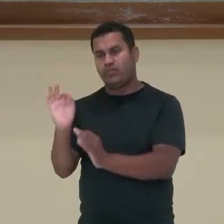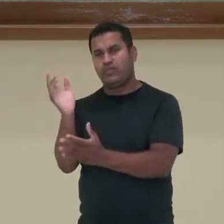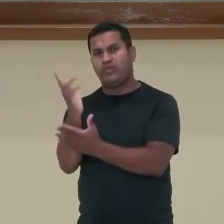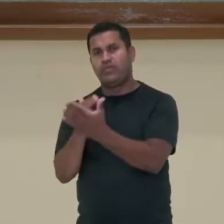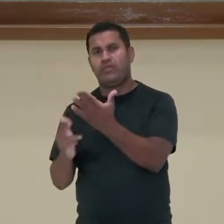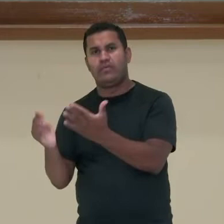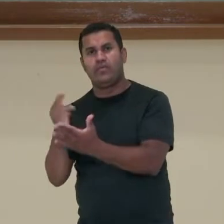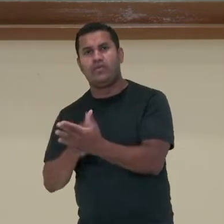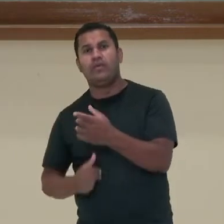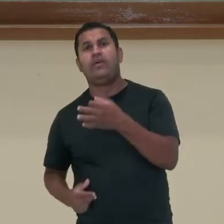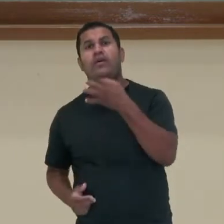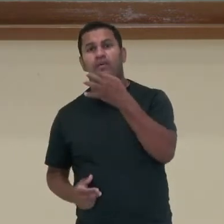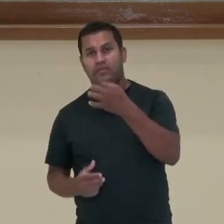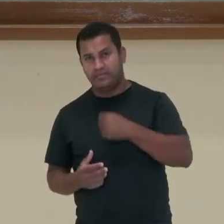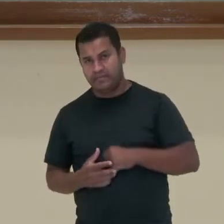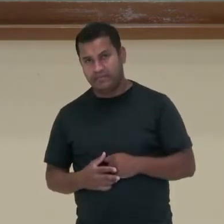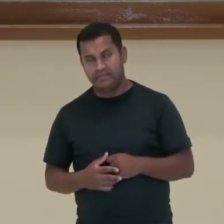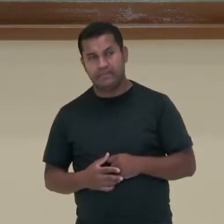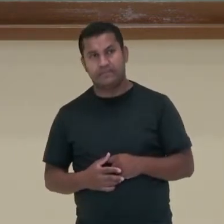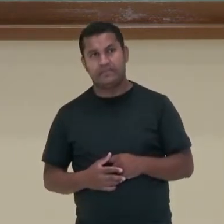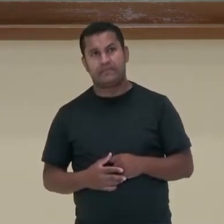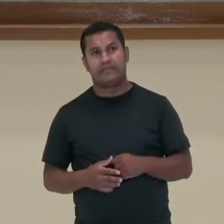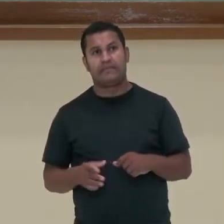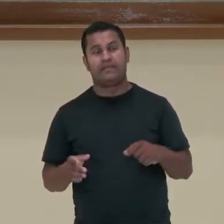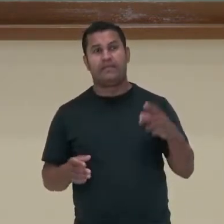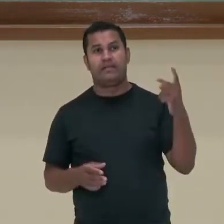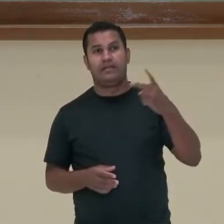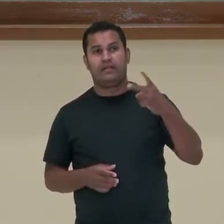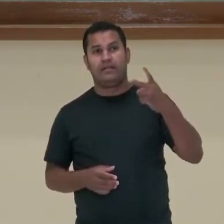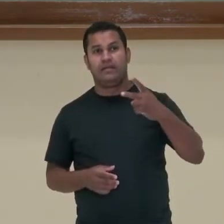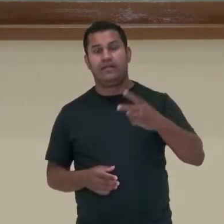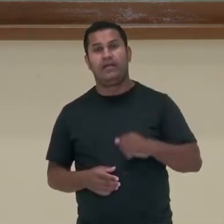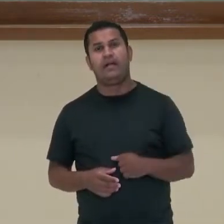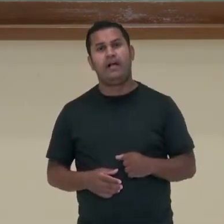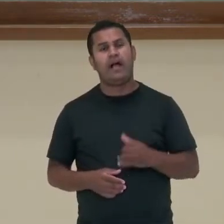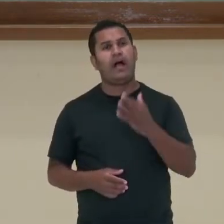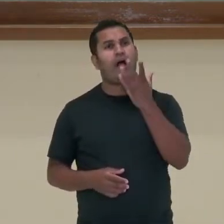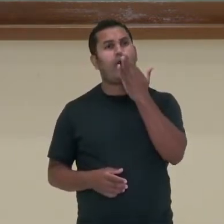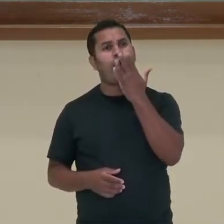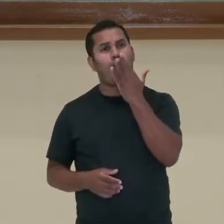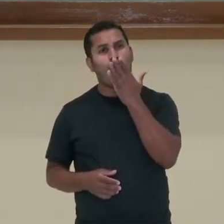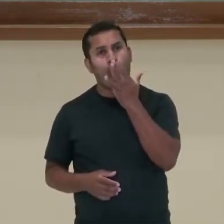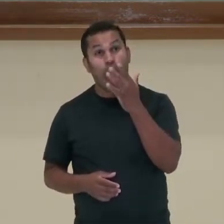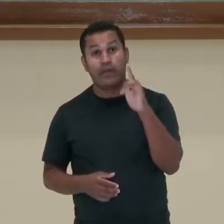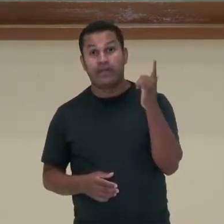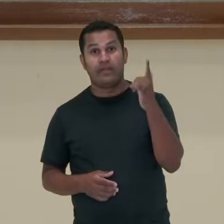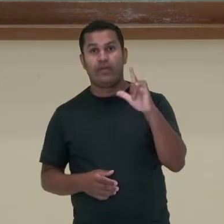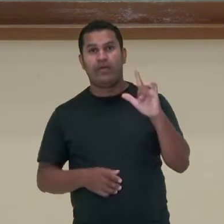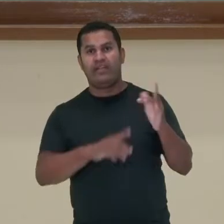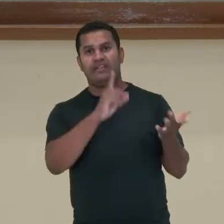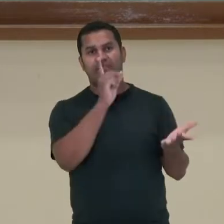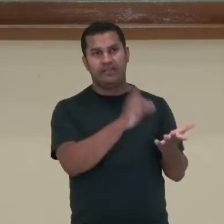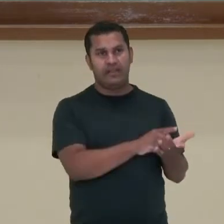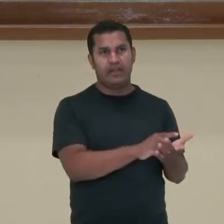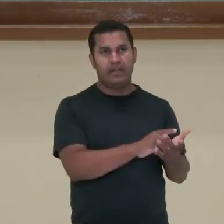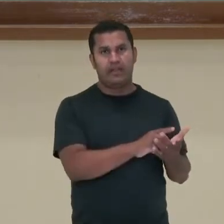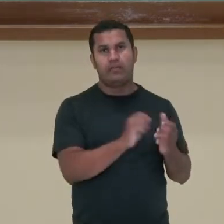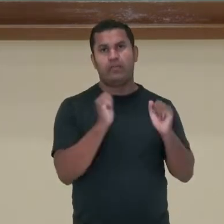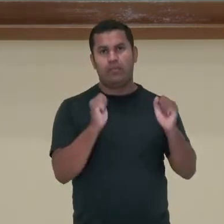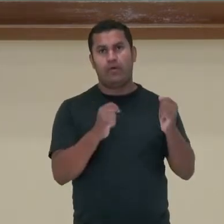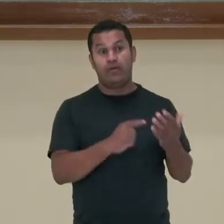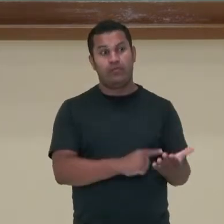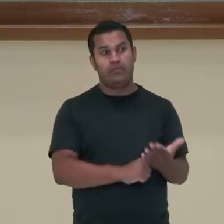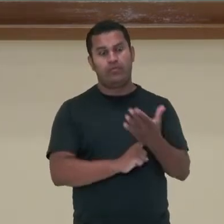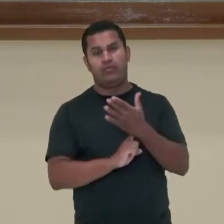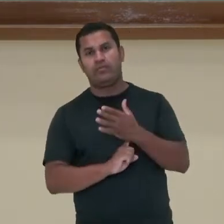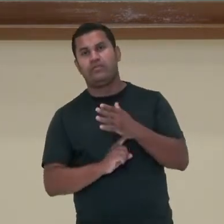representação? Pergunta 2. A cor não realista pode trazer expressão? Você está diante de uma paisagem que é